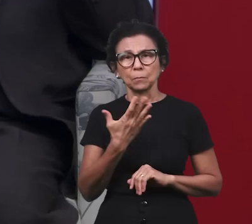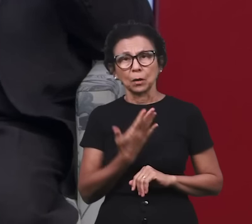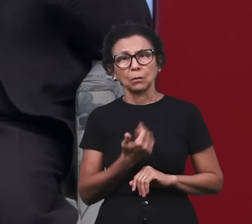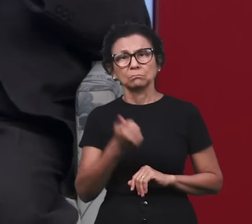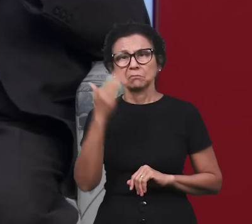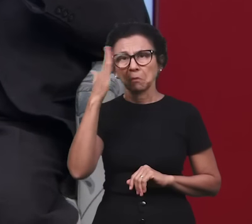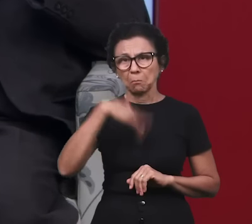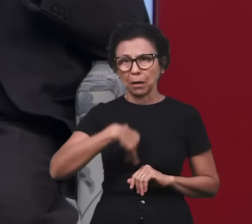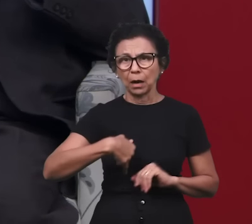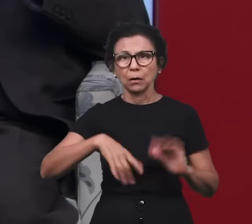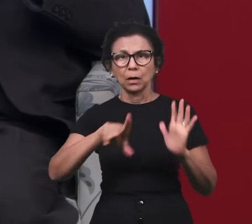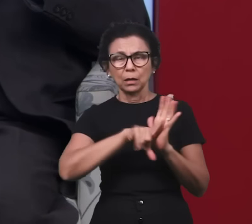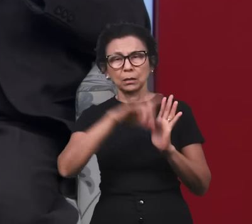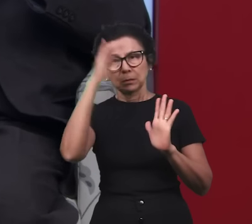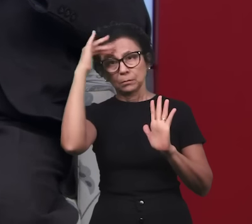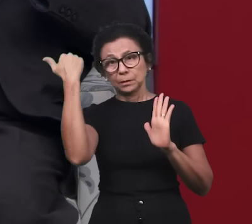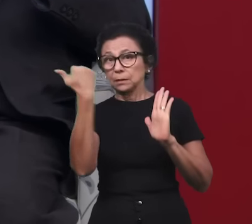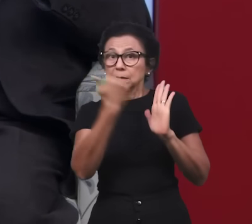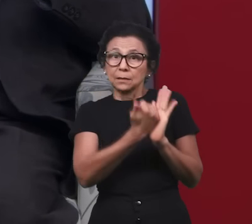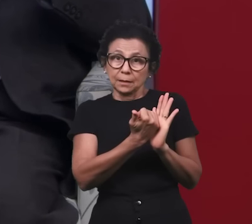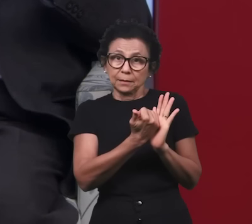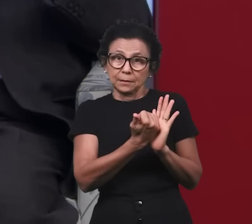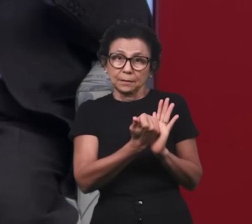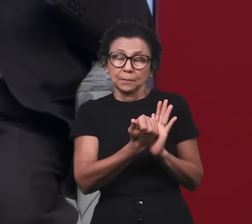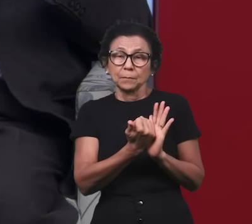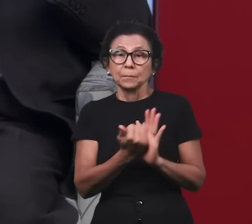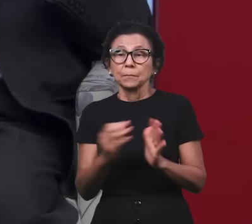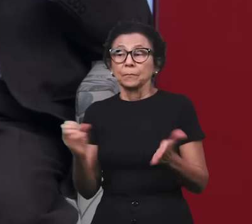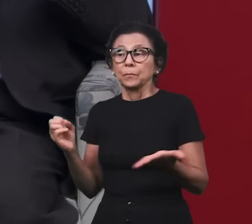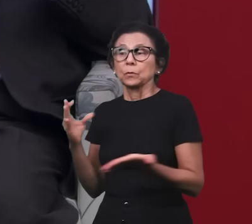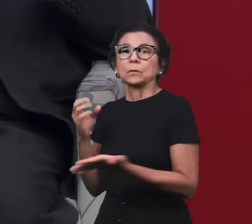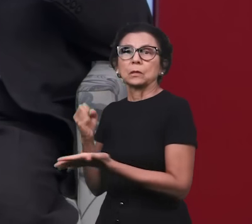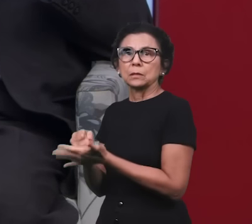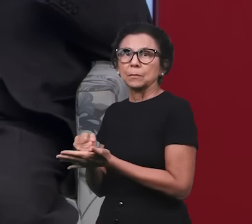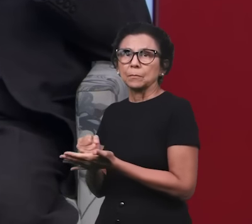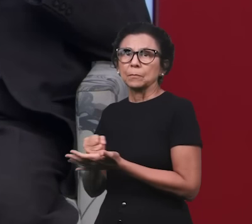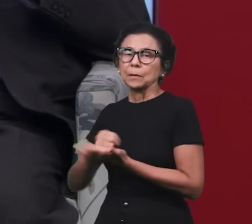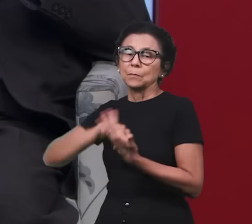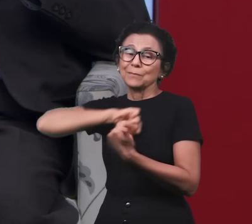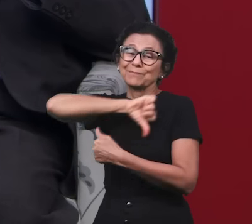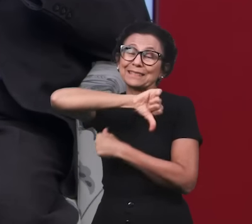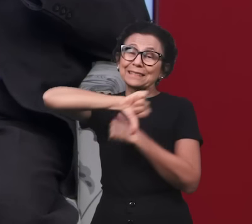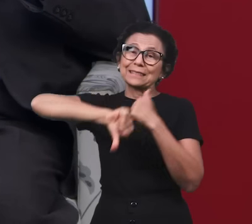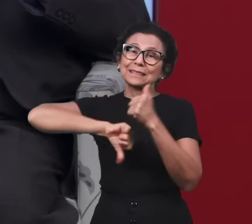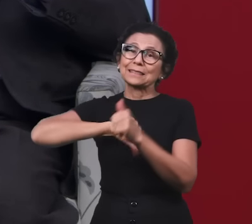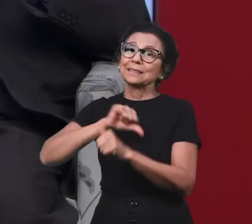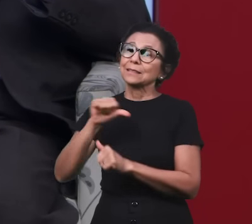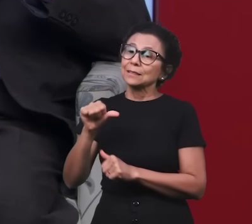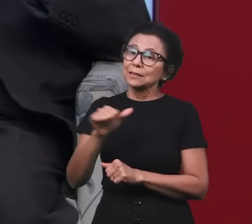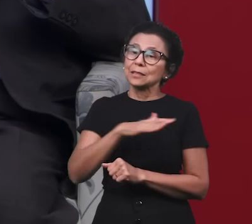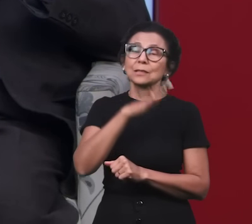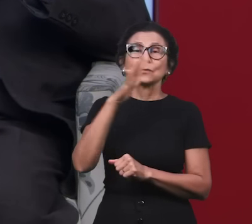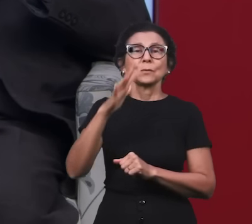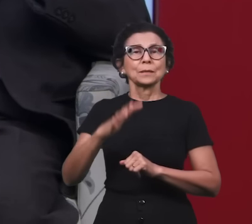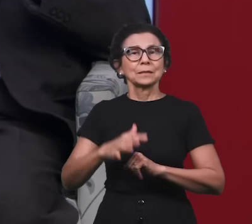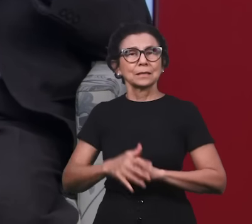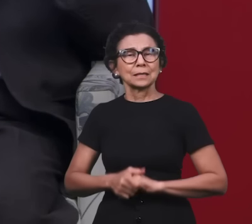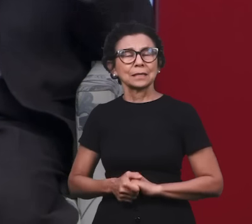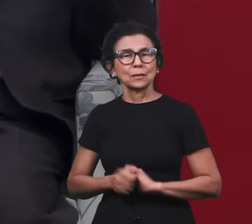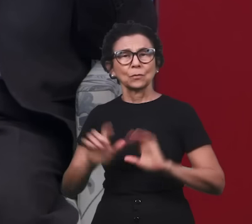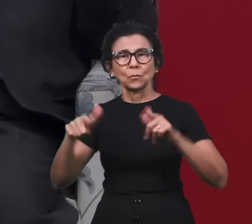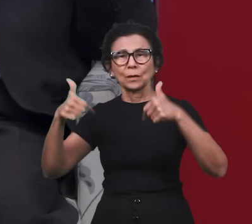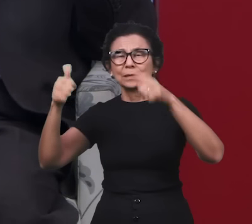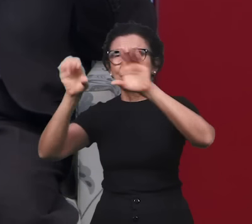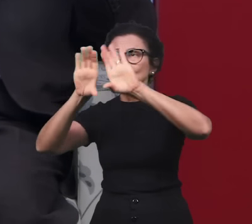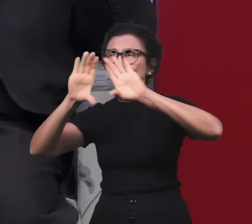lei. Mas no Novo Testamento, há uma transformação de vida operada, com operações celestiais, onde